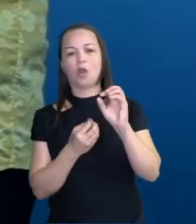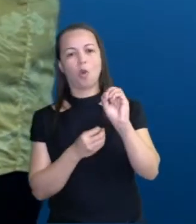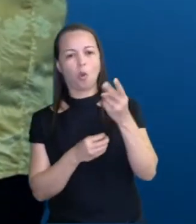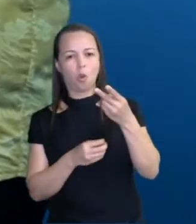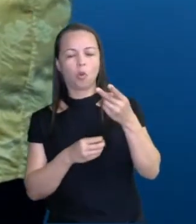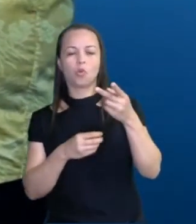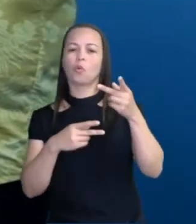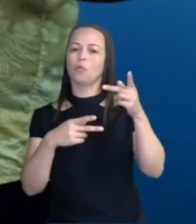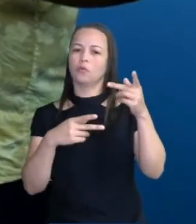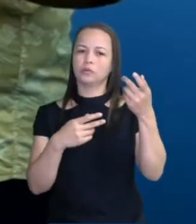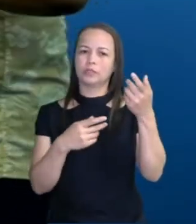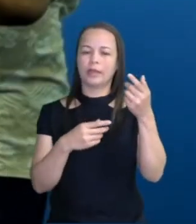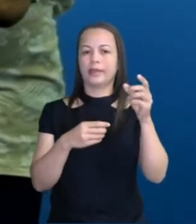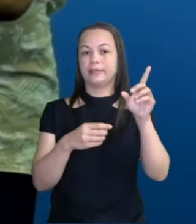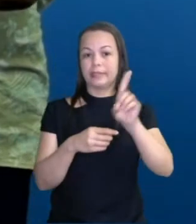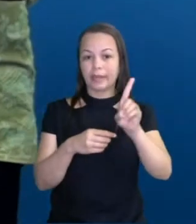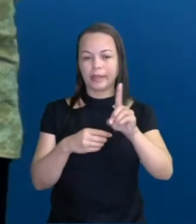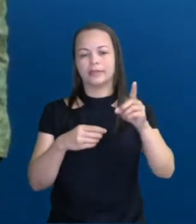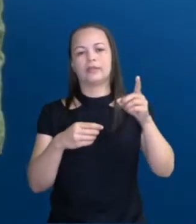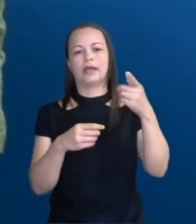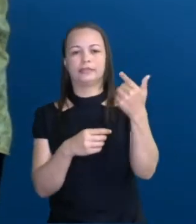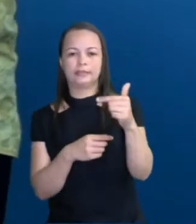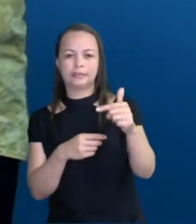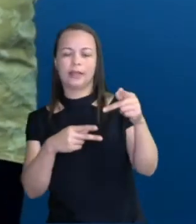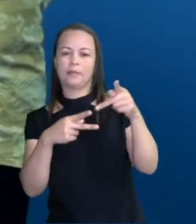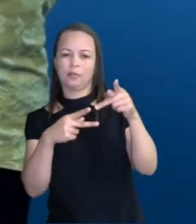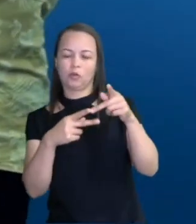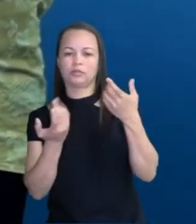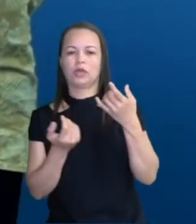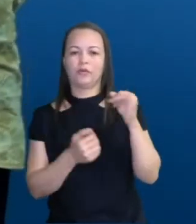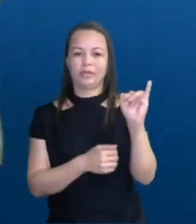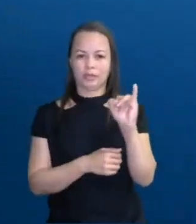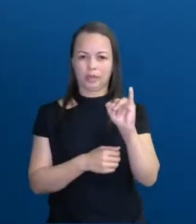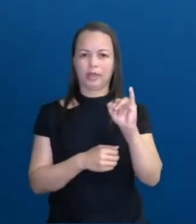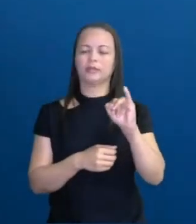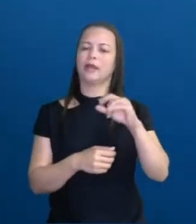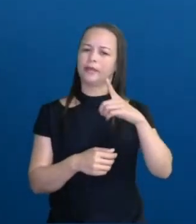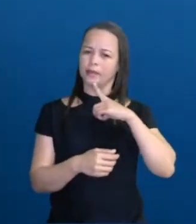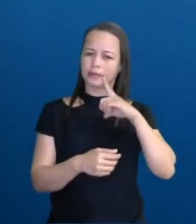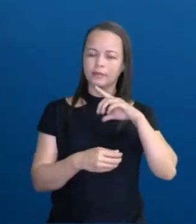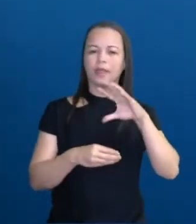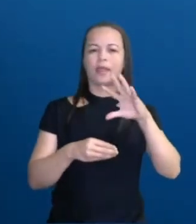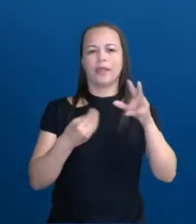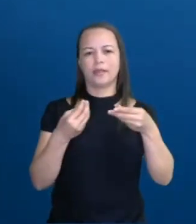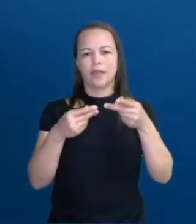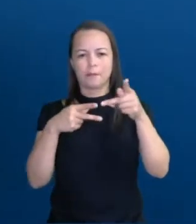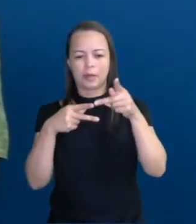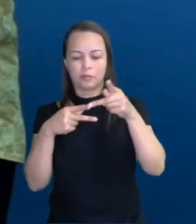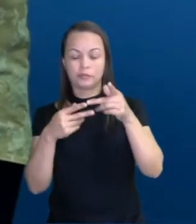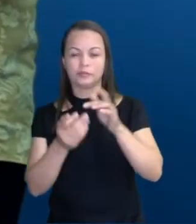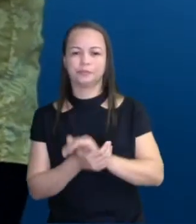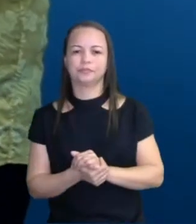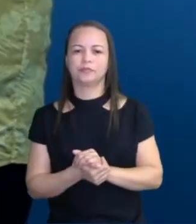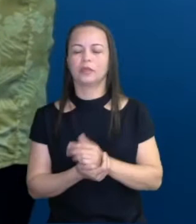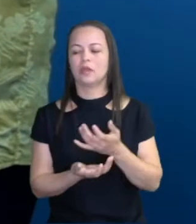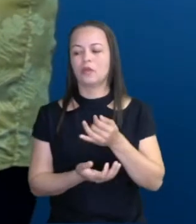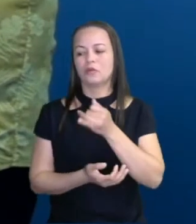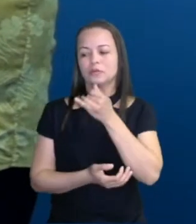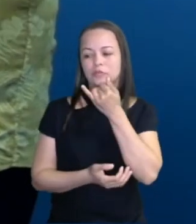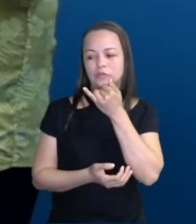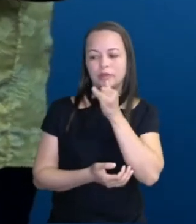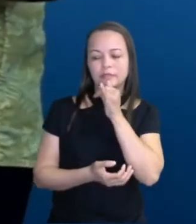indireta com preposição vamos ver o que eu estou querendo dizer tá a população pede socorro